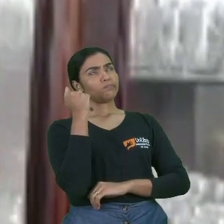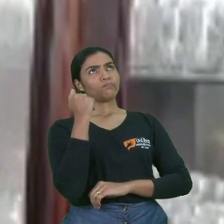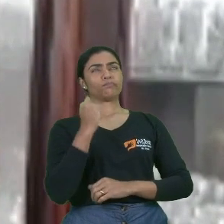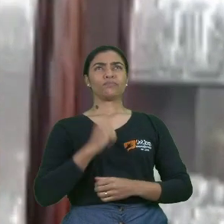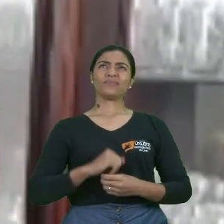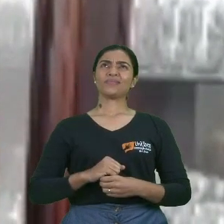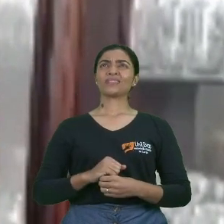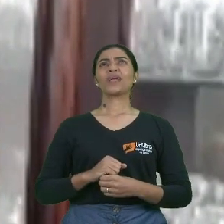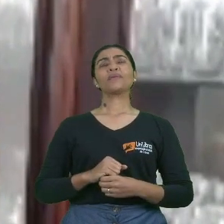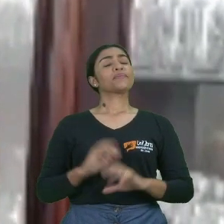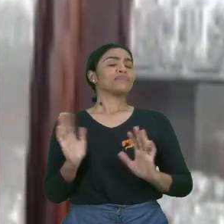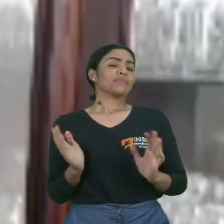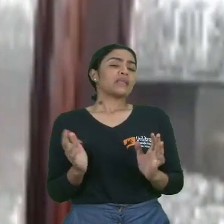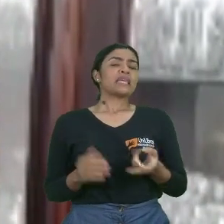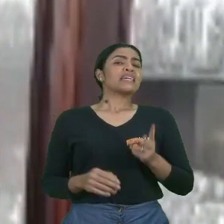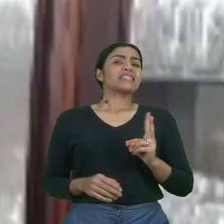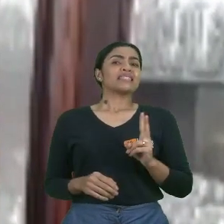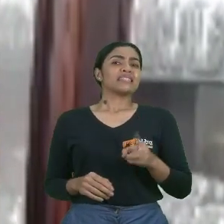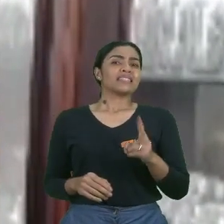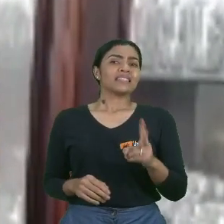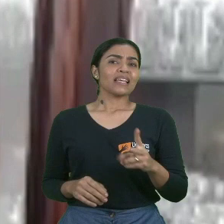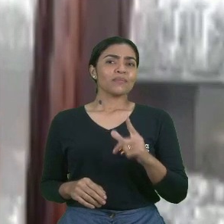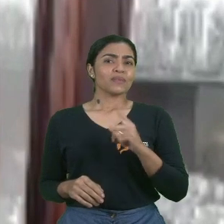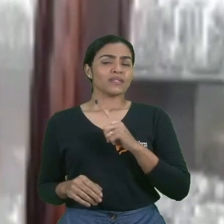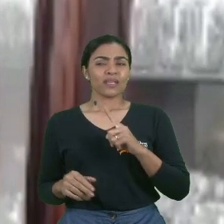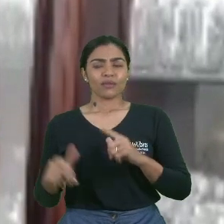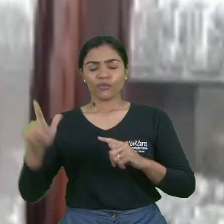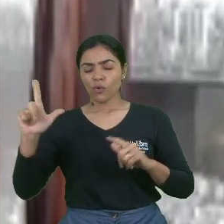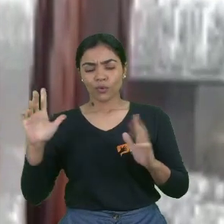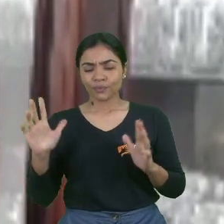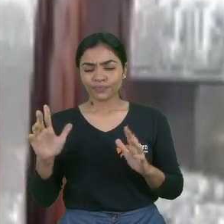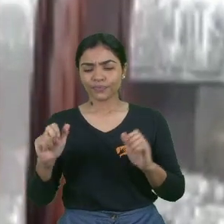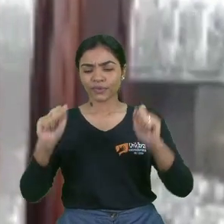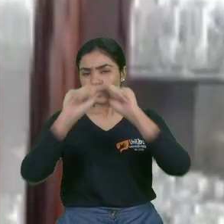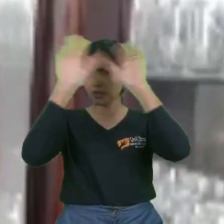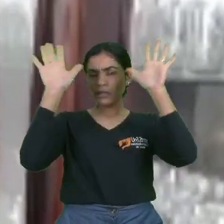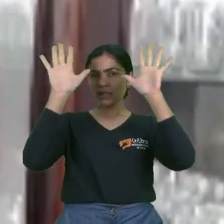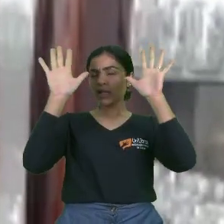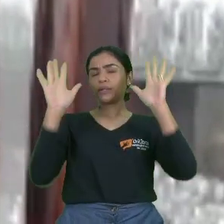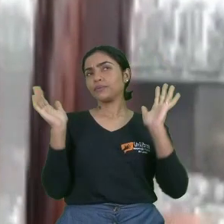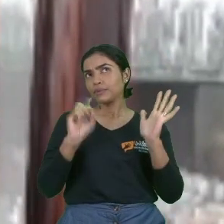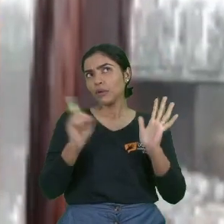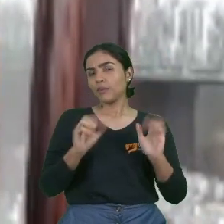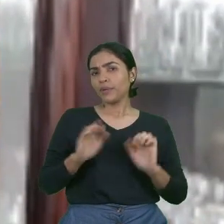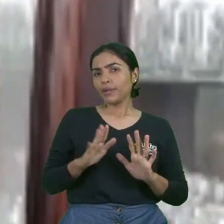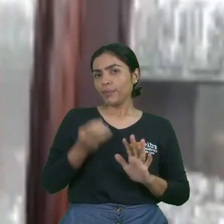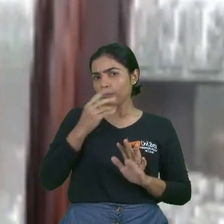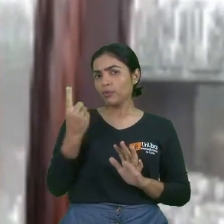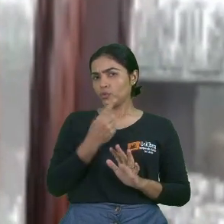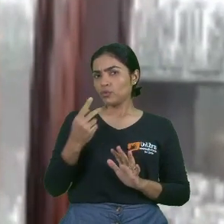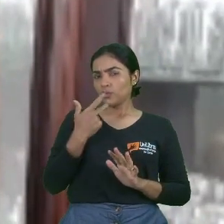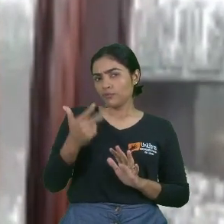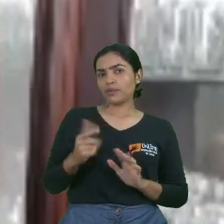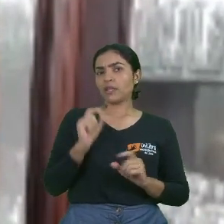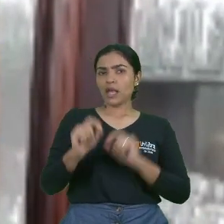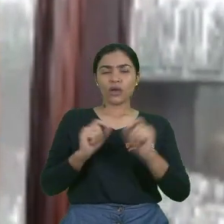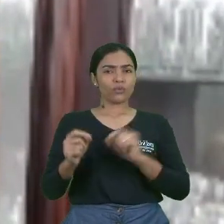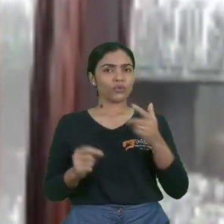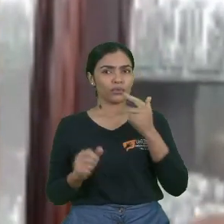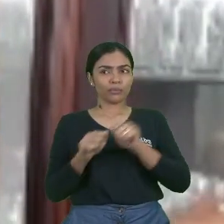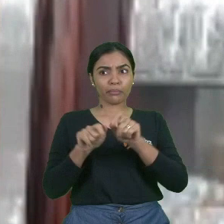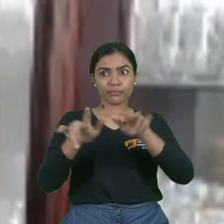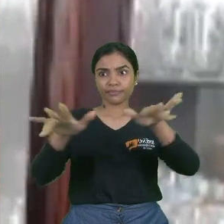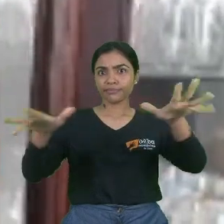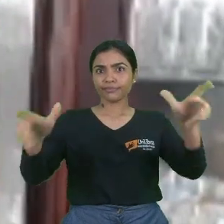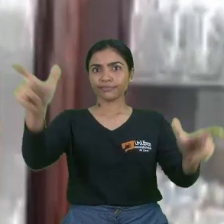eu sempre ouvi o Lauri temos que fazer 67 ó viu mas é bom a gente falar sobre tudo que a gente tá fazendo com muita